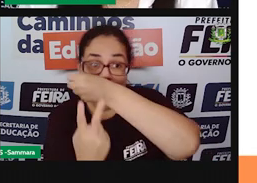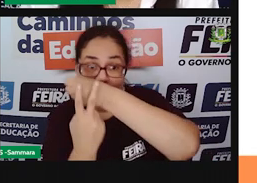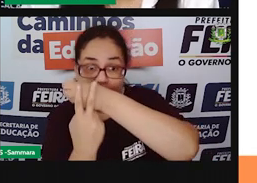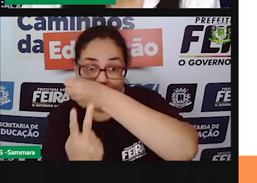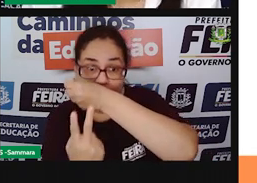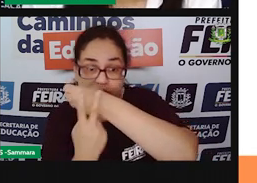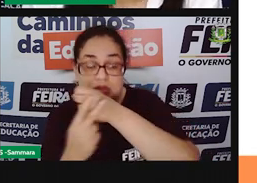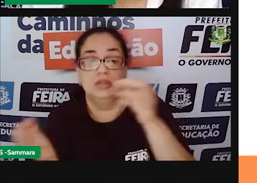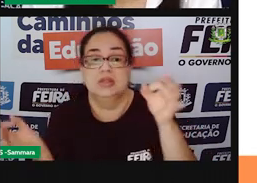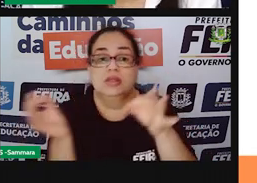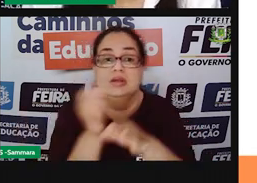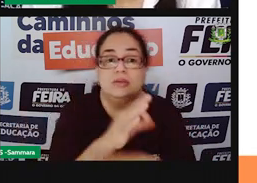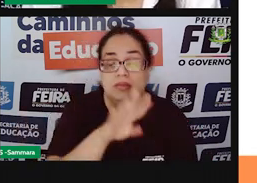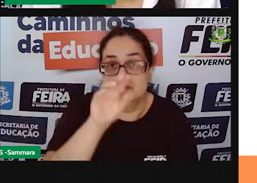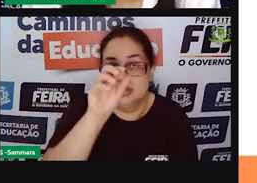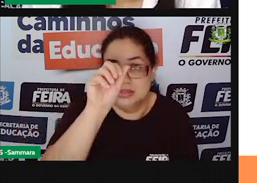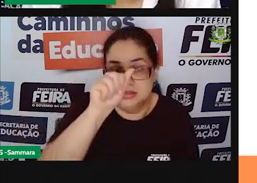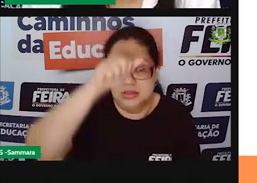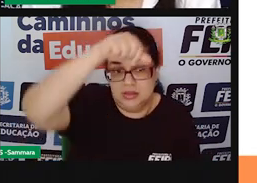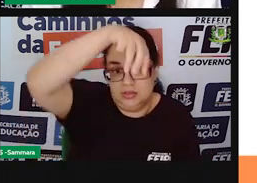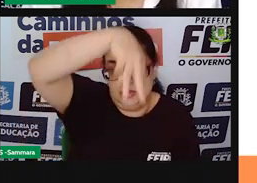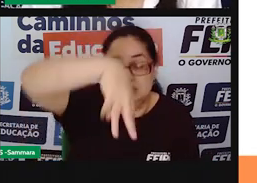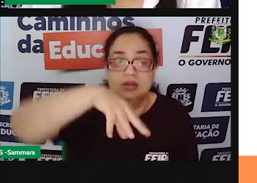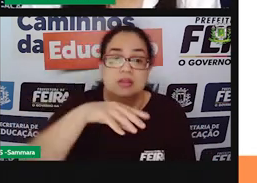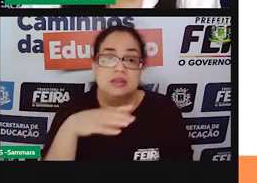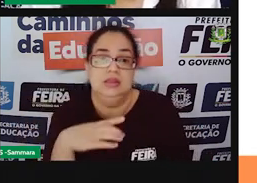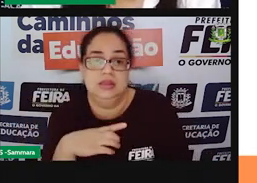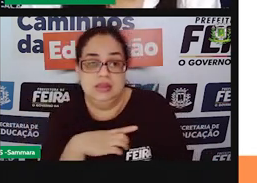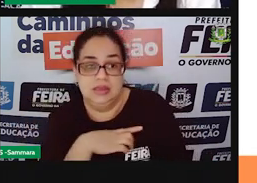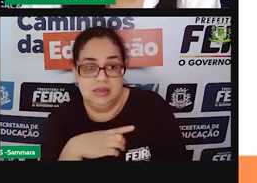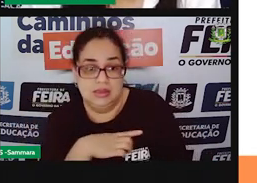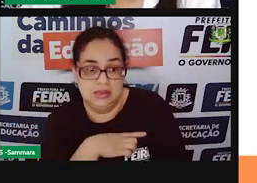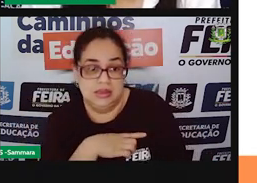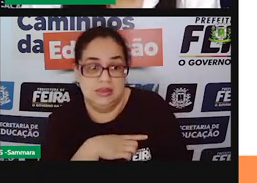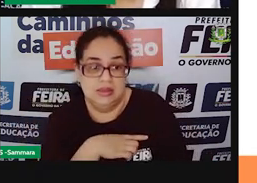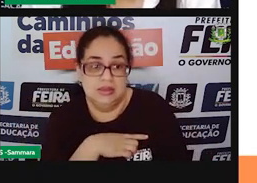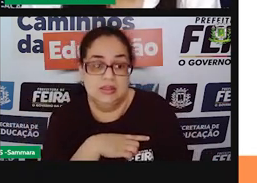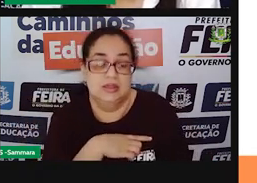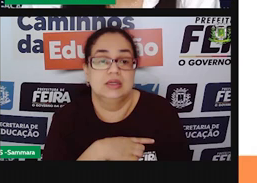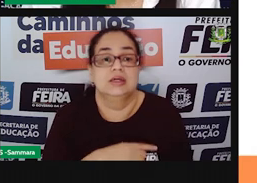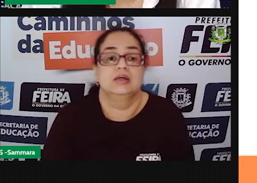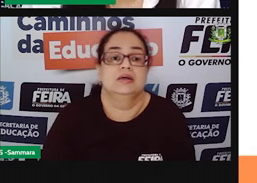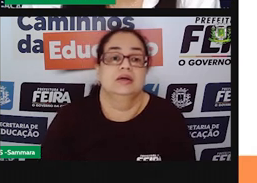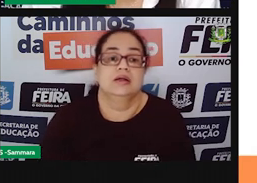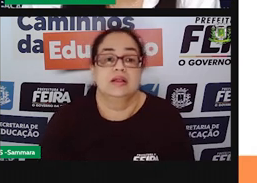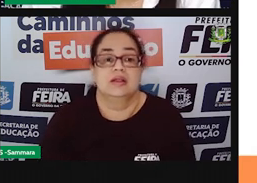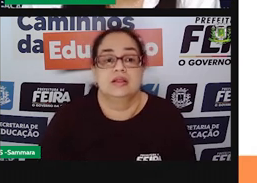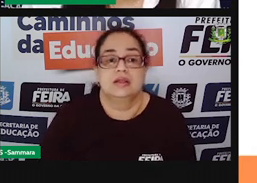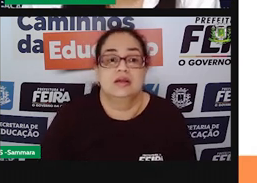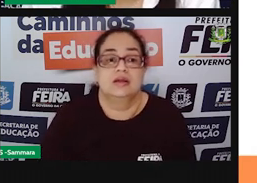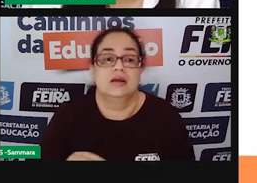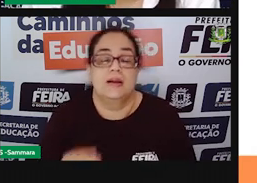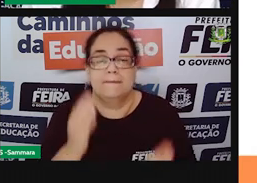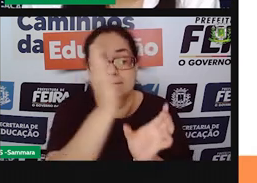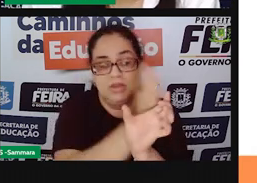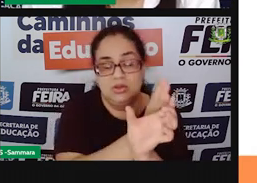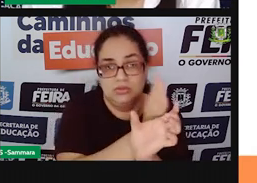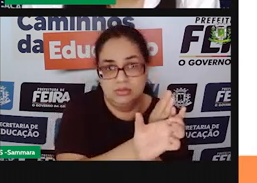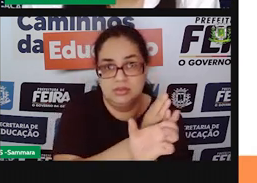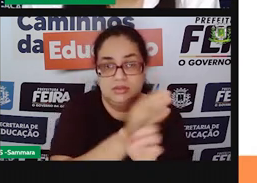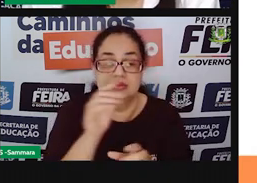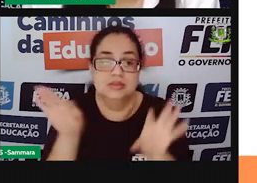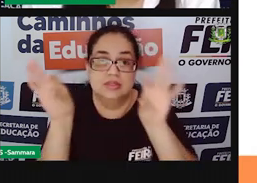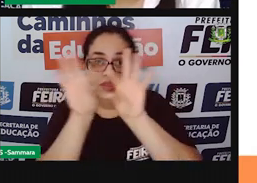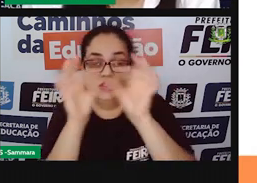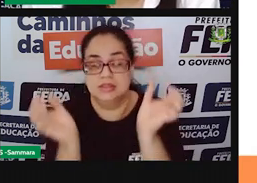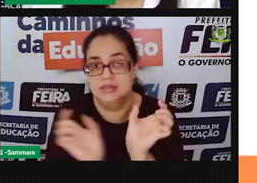a terminação an apareceu, a sílaba tônica corresponde à penúltima sílaba. Então,